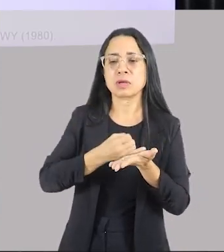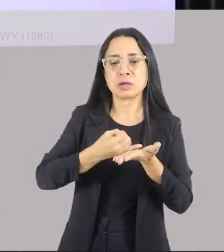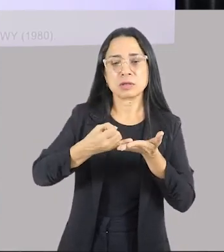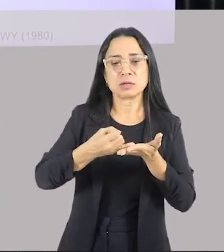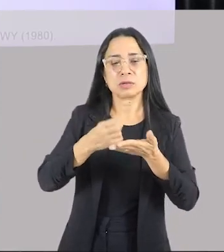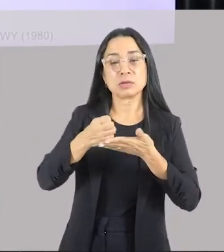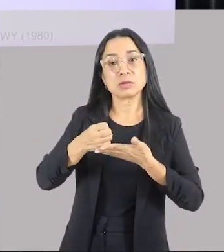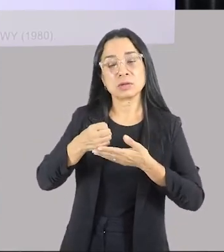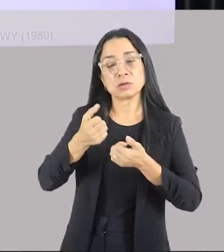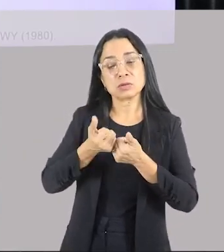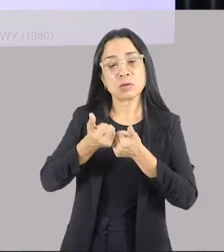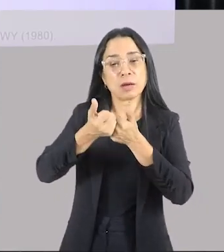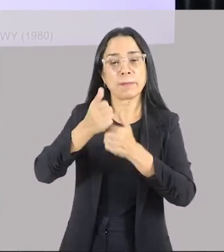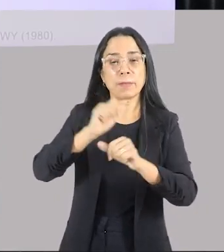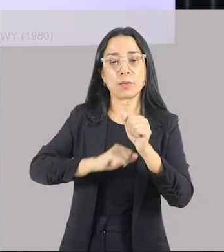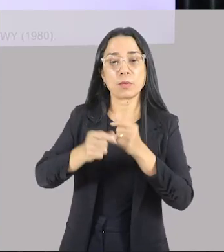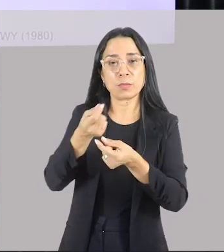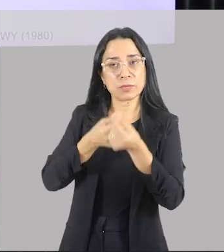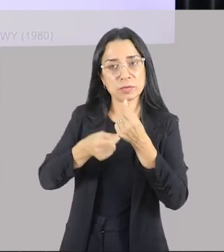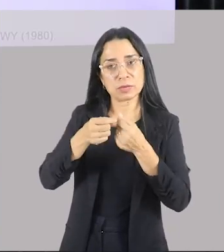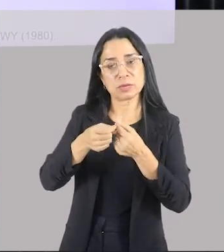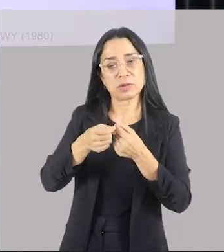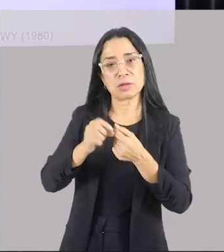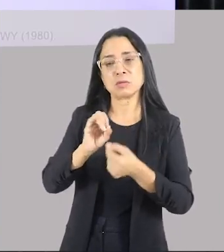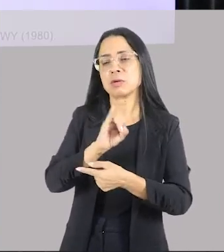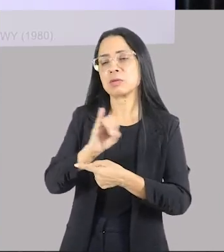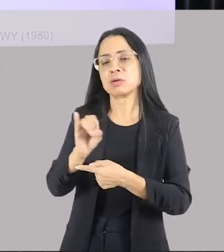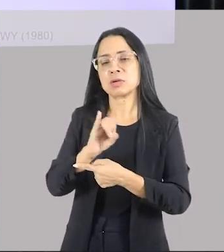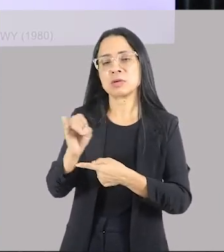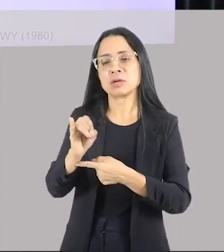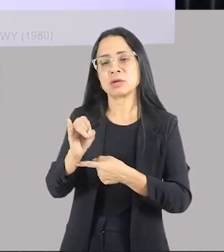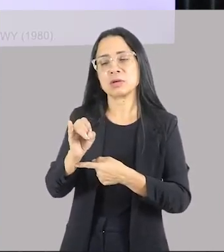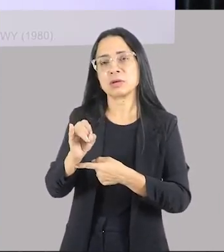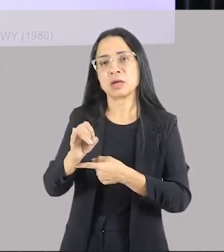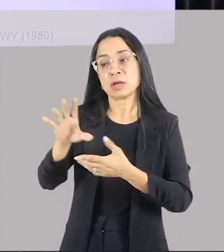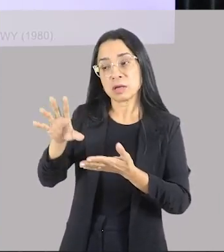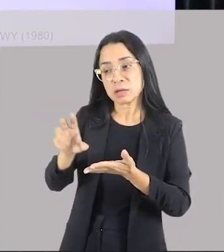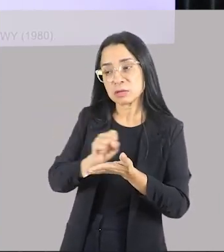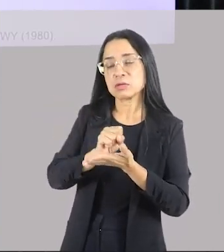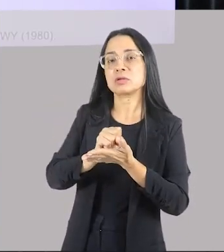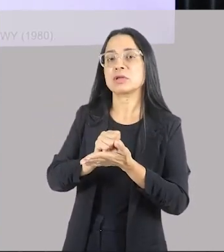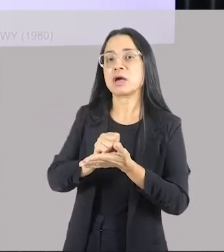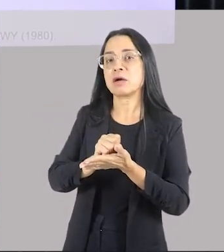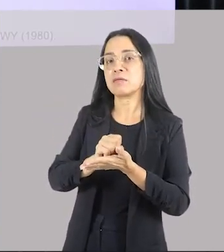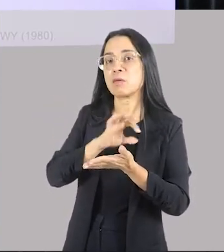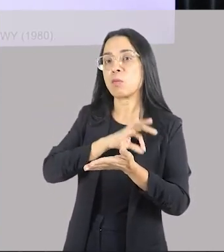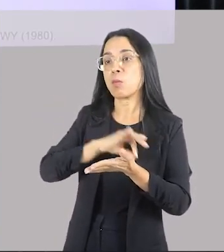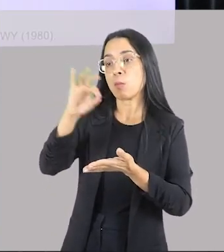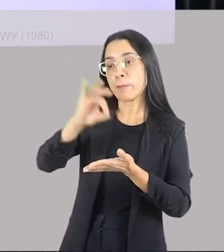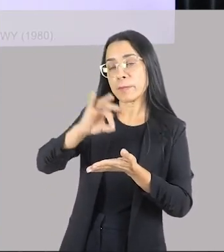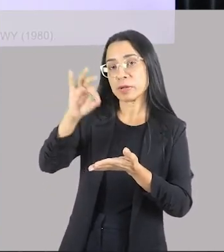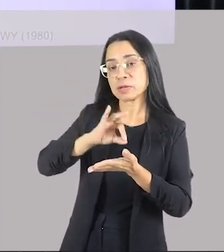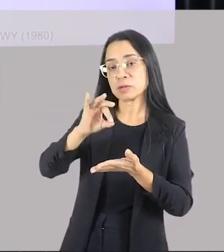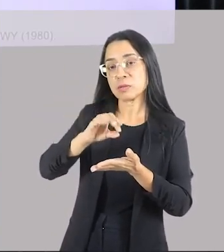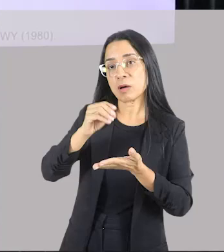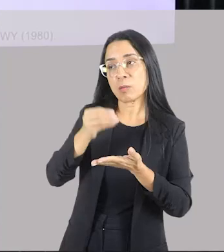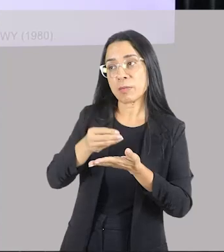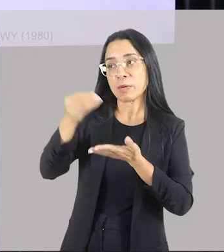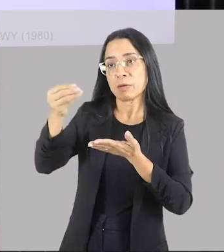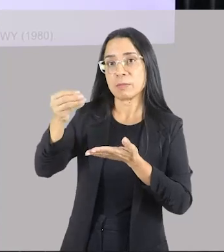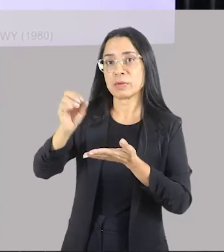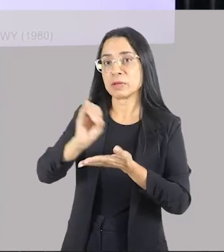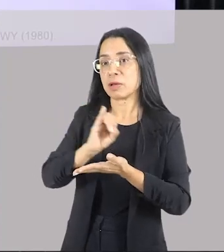como donos, e aí eles tiravam um percentual do salário desses trabalhadores, né, para mandar, né, para a Itália,